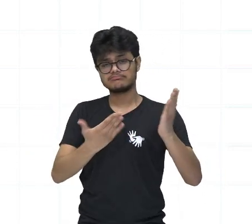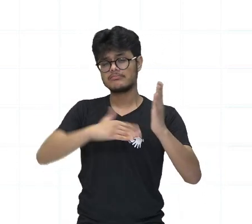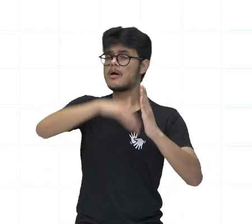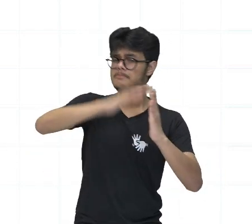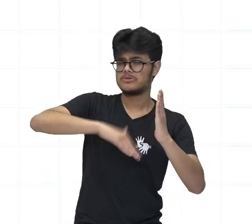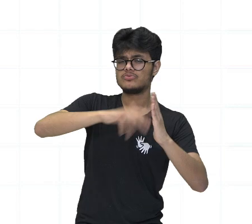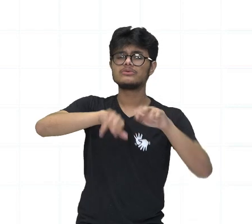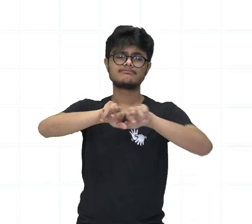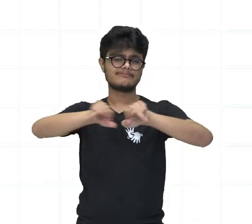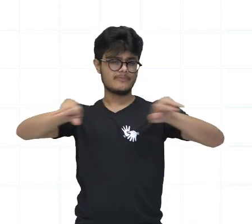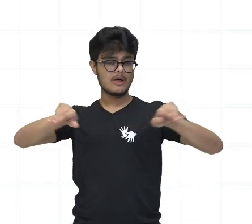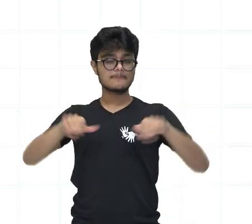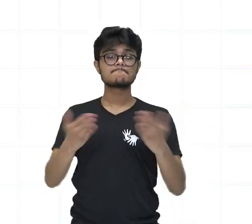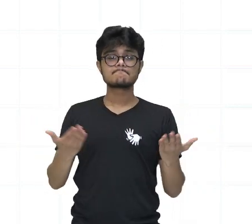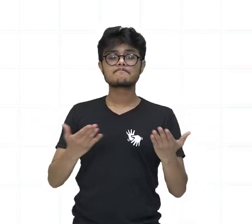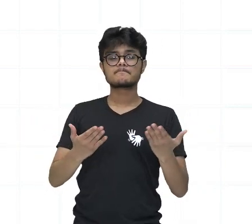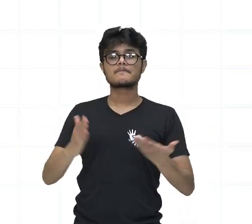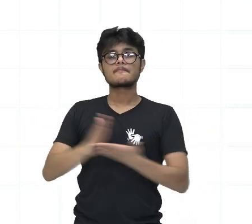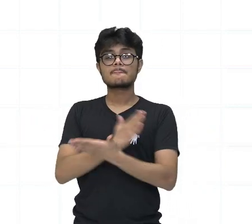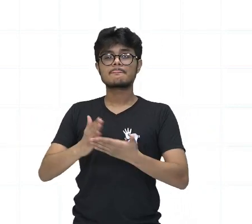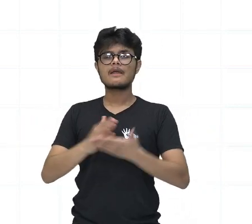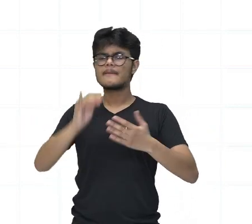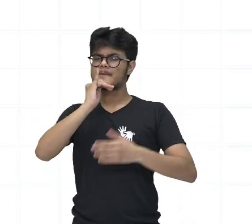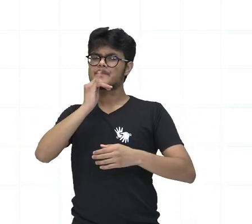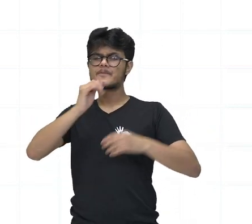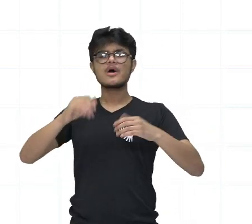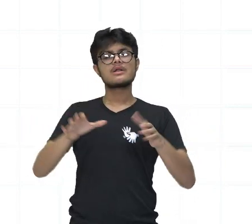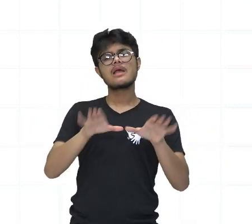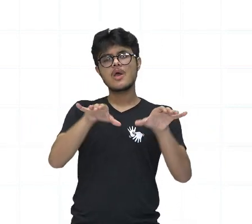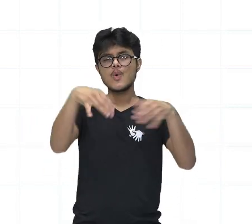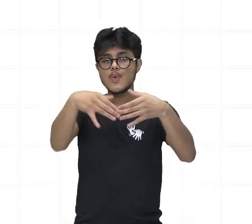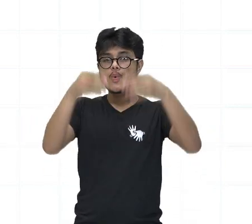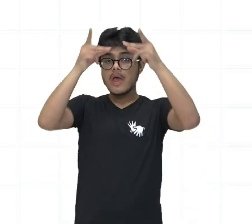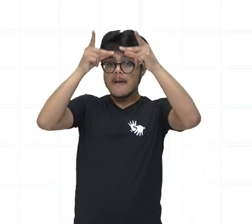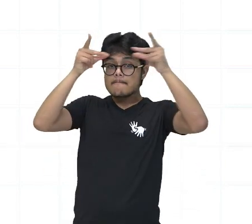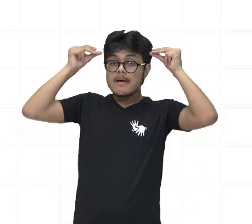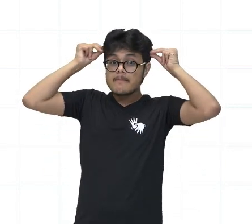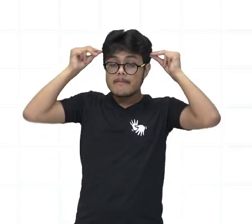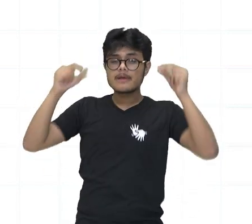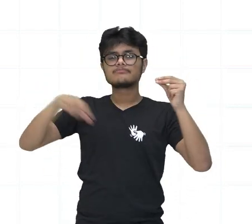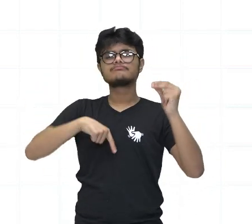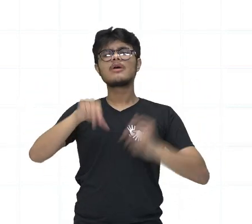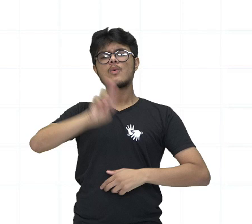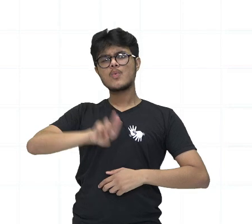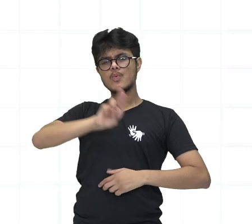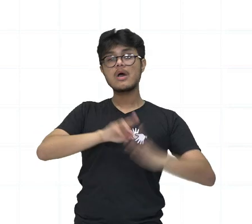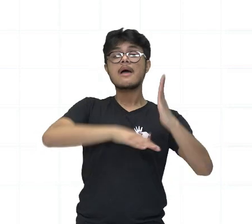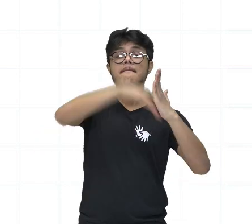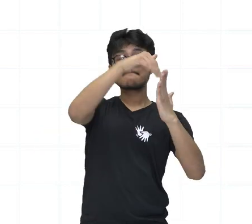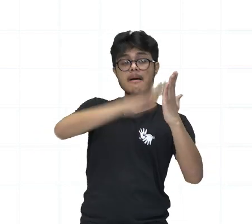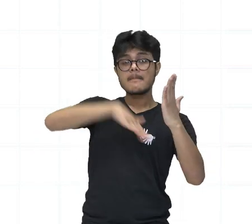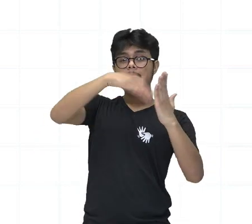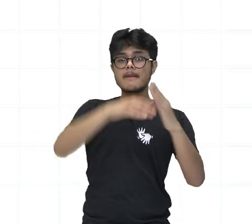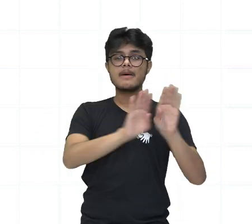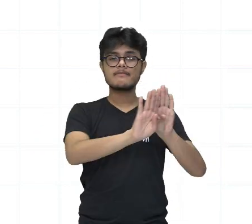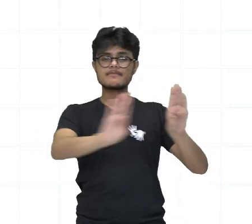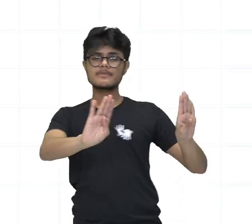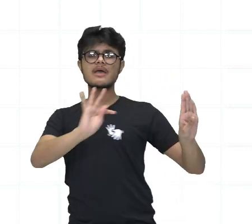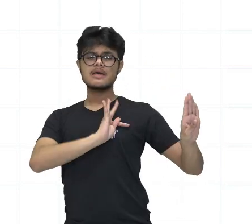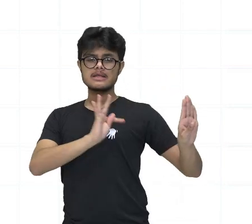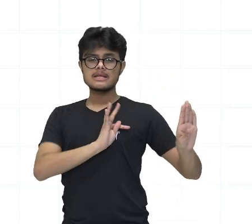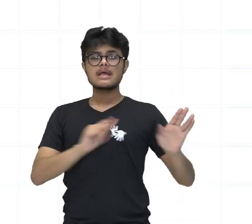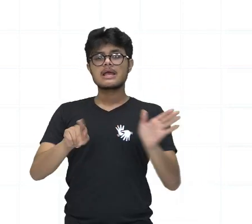Os povos antigos, como os gregos, faziam pinturas sobre paredes, empregando a técnica